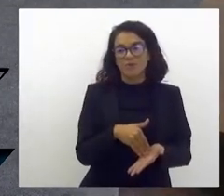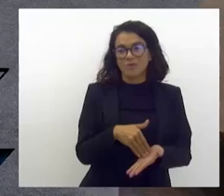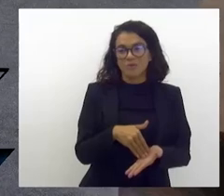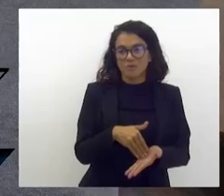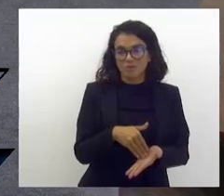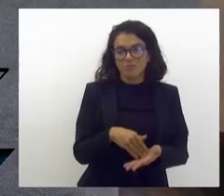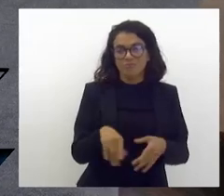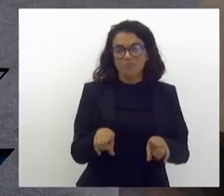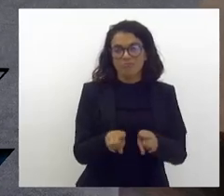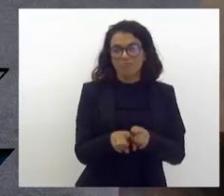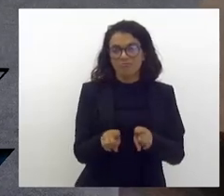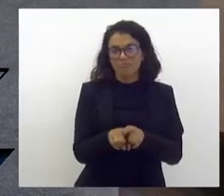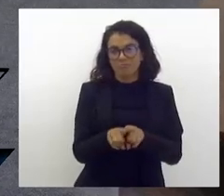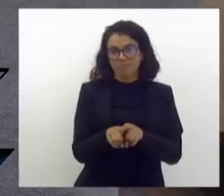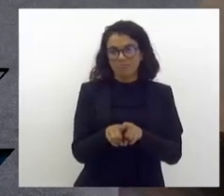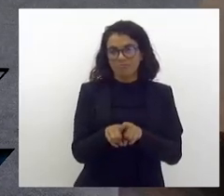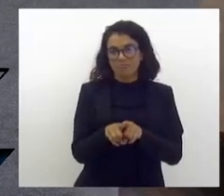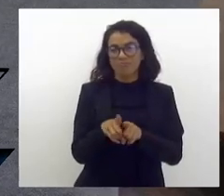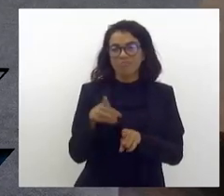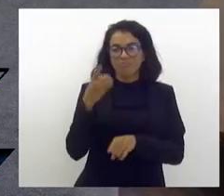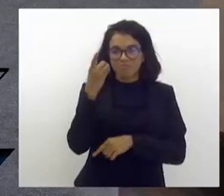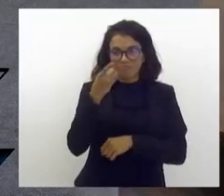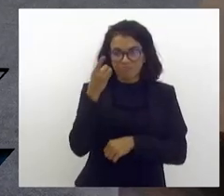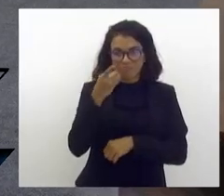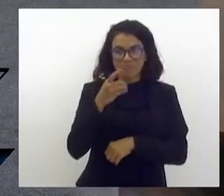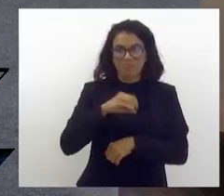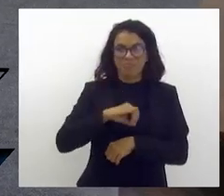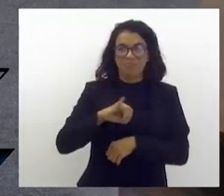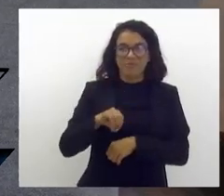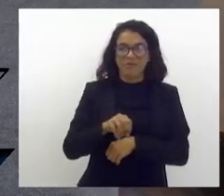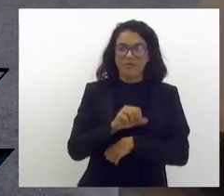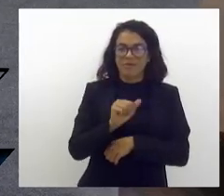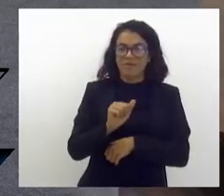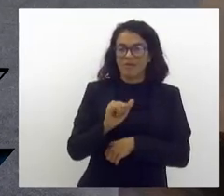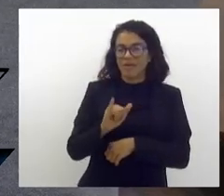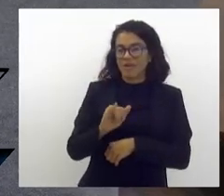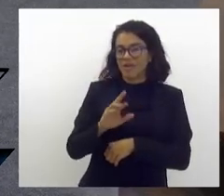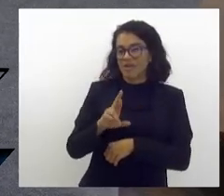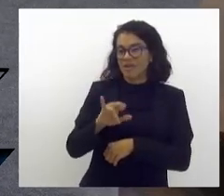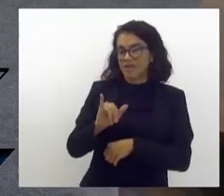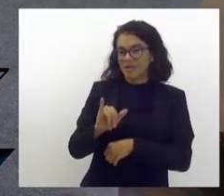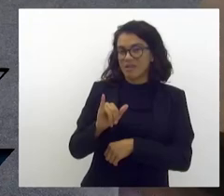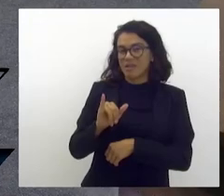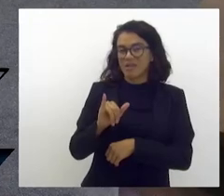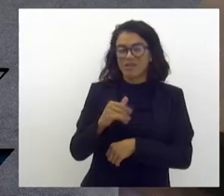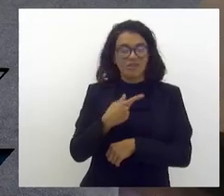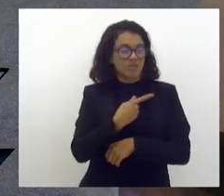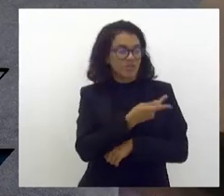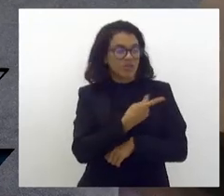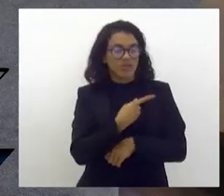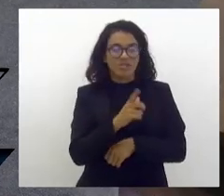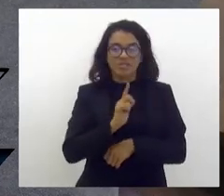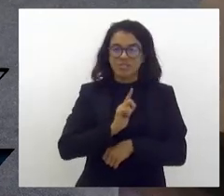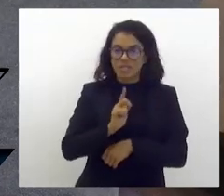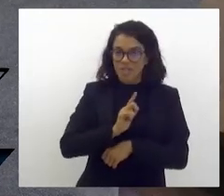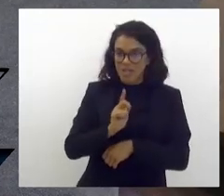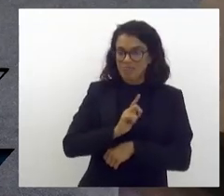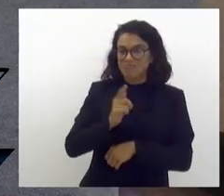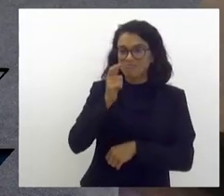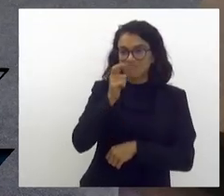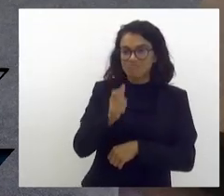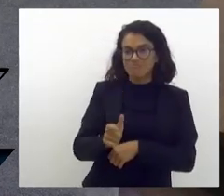dizer também, nobre deputado Jari, que nós temos interesse de homenagear